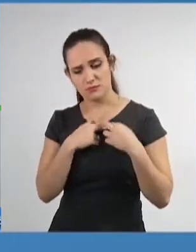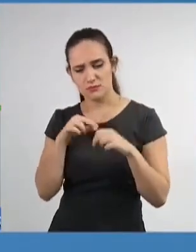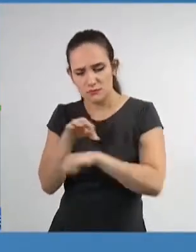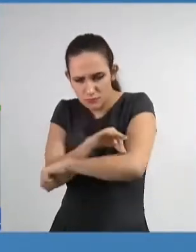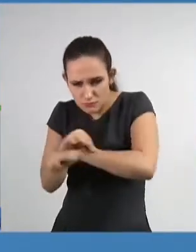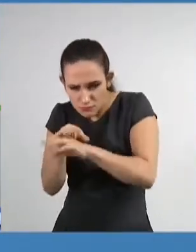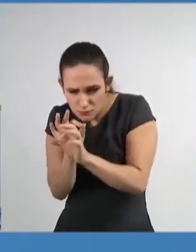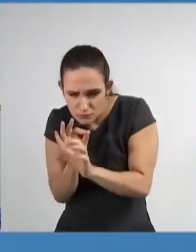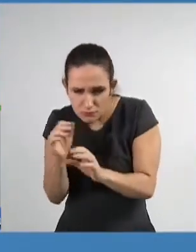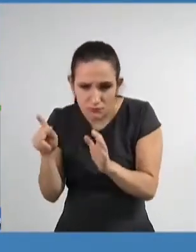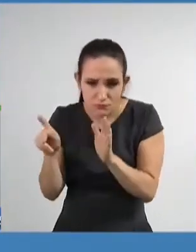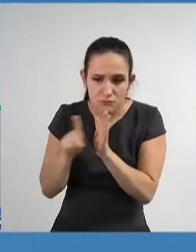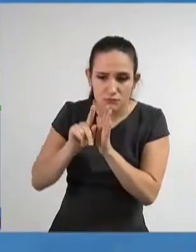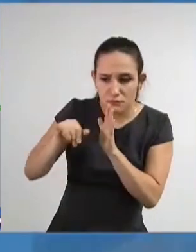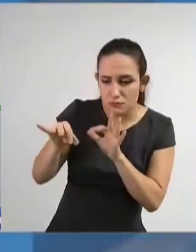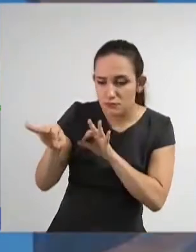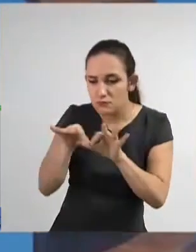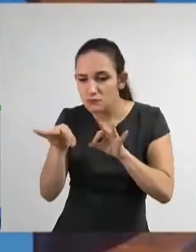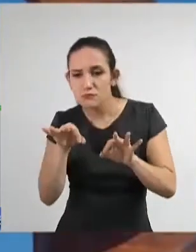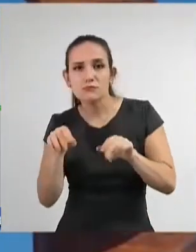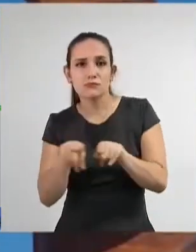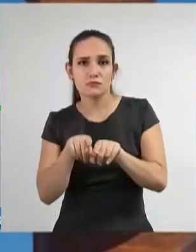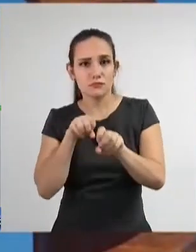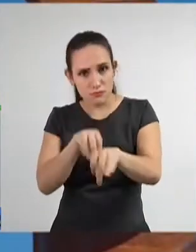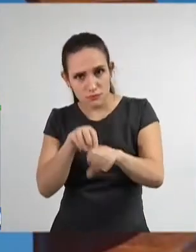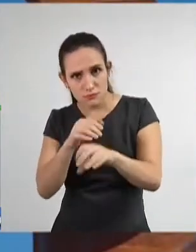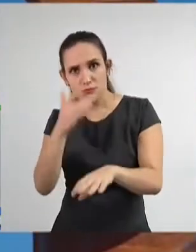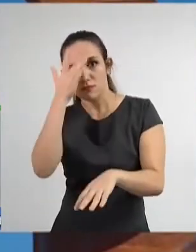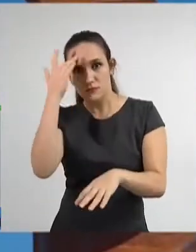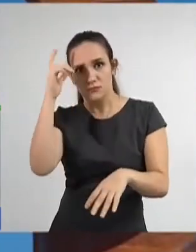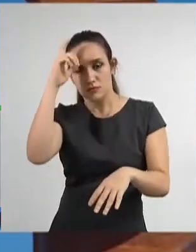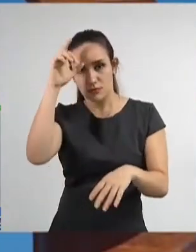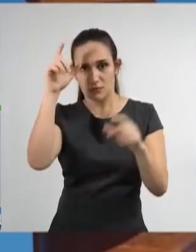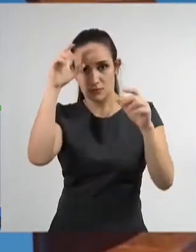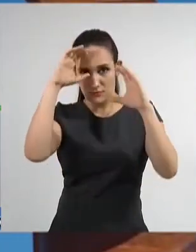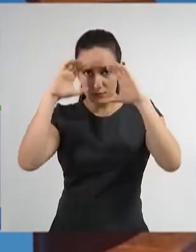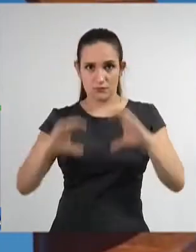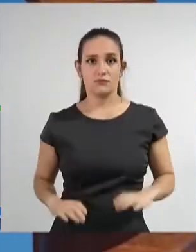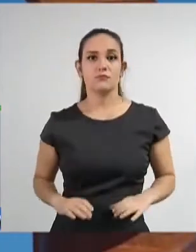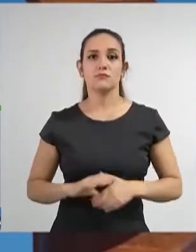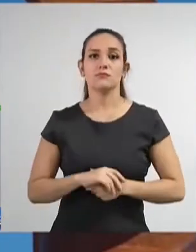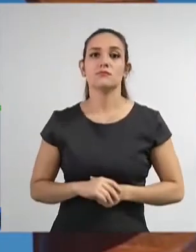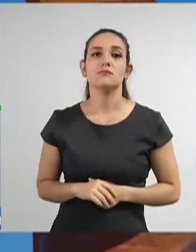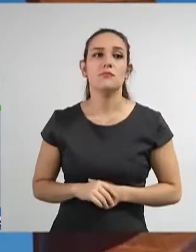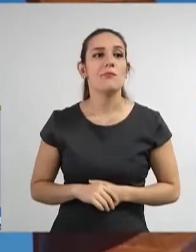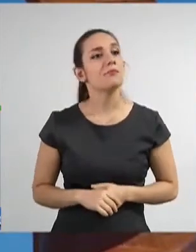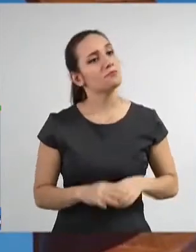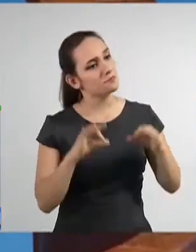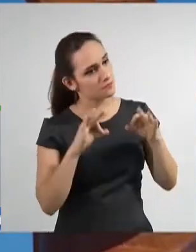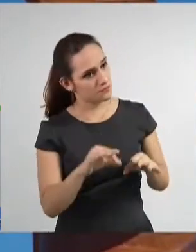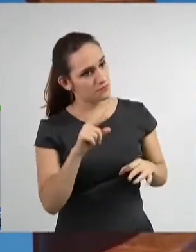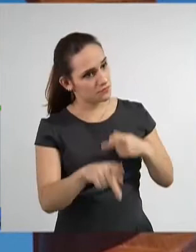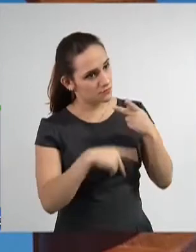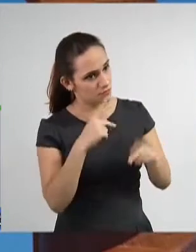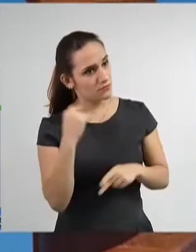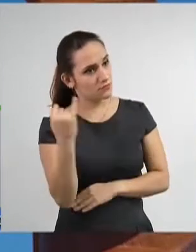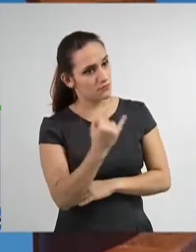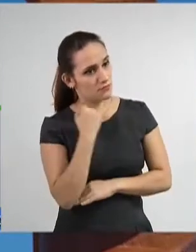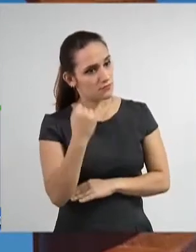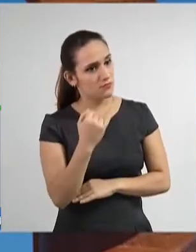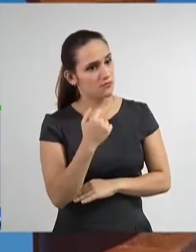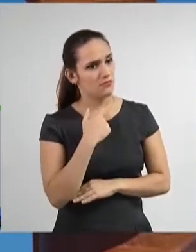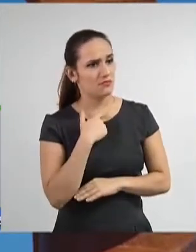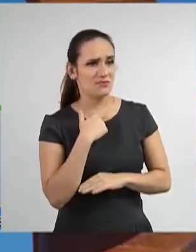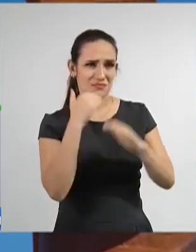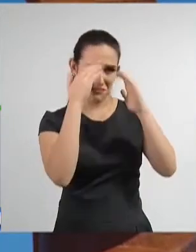com educação, deputado. Deputado Gerson, evidentemente que Vossa Excelência traz inúmeros dados importantes, mas, com toda a